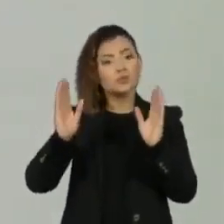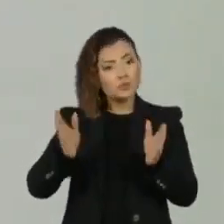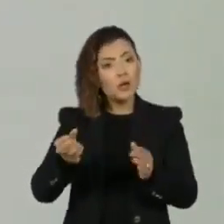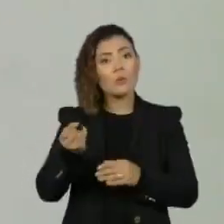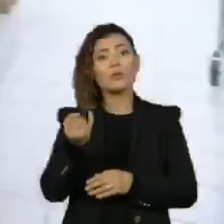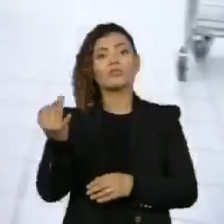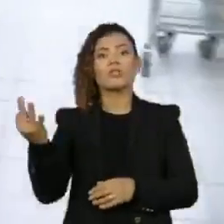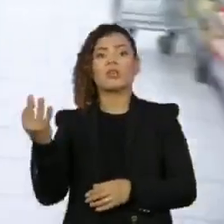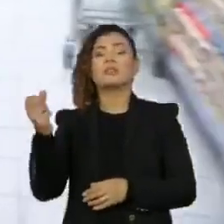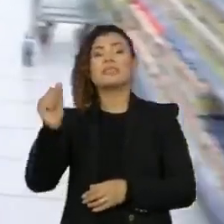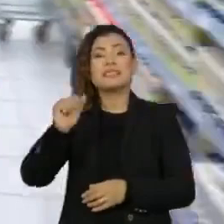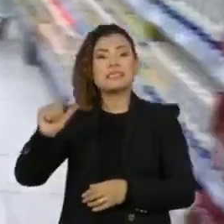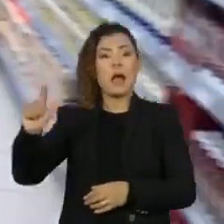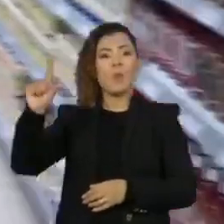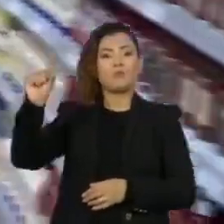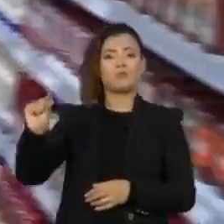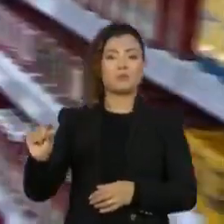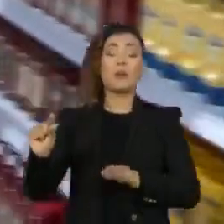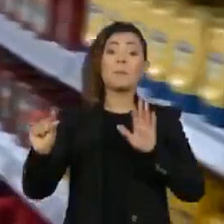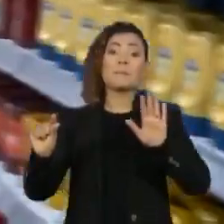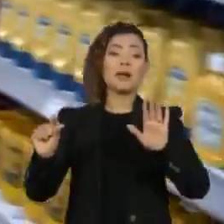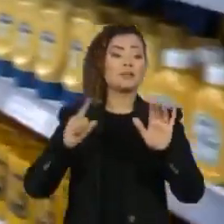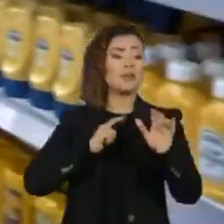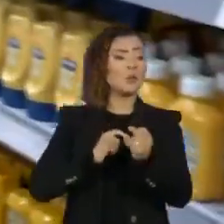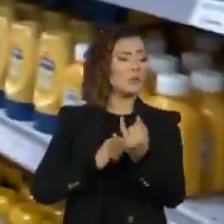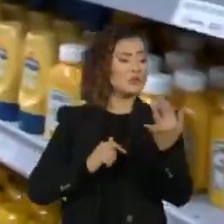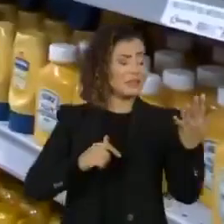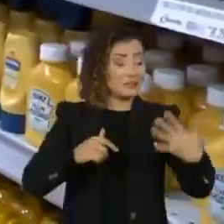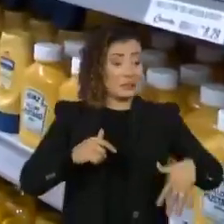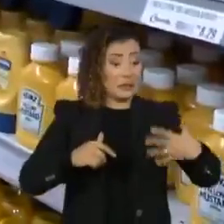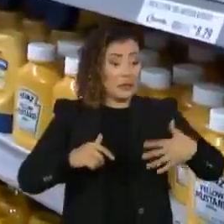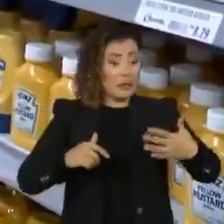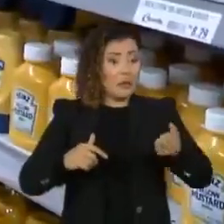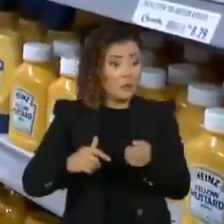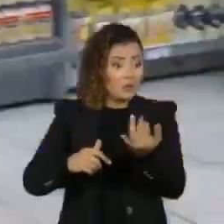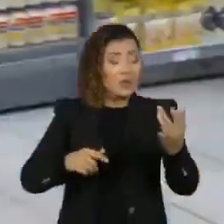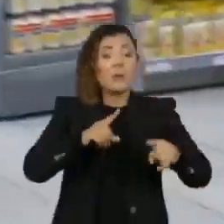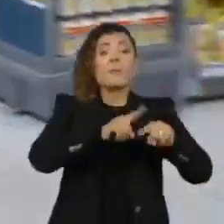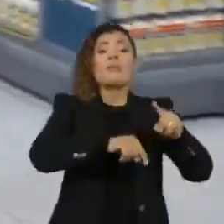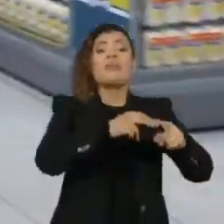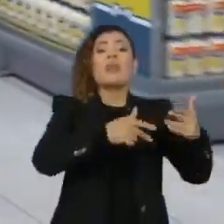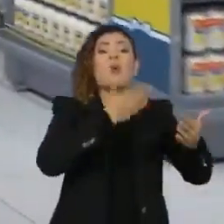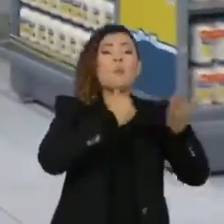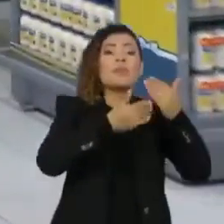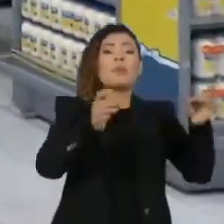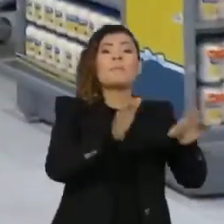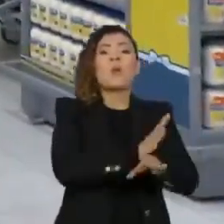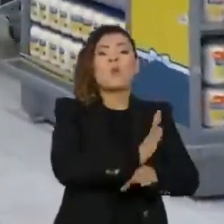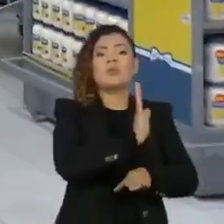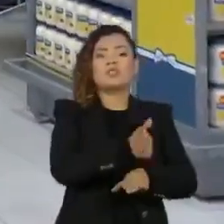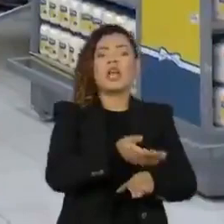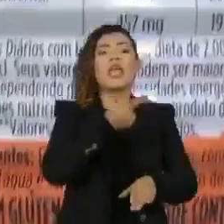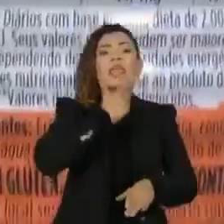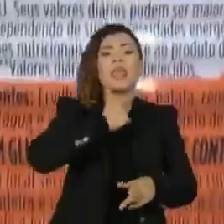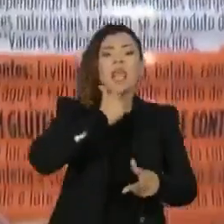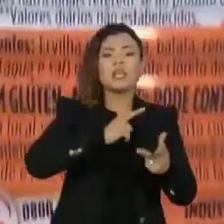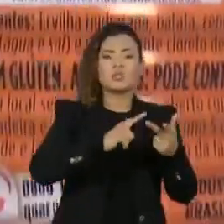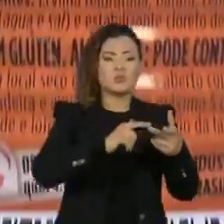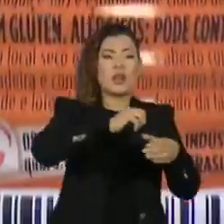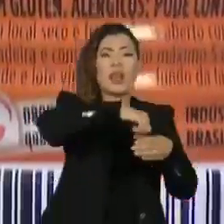quantidade de sódio, mas existe aqueles que as quantidades são altíssimas. Então, queijos,